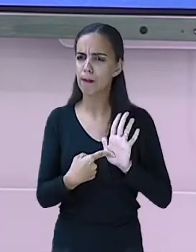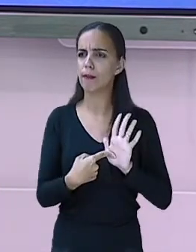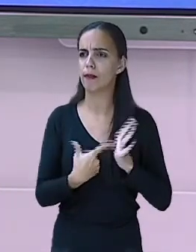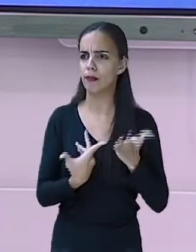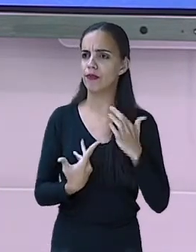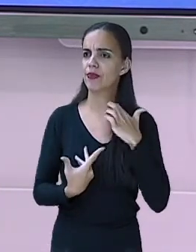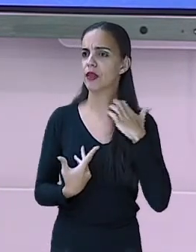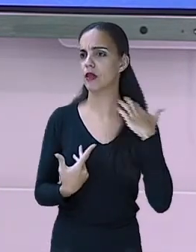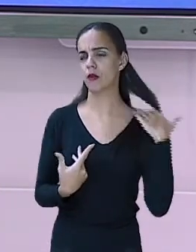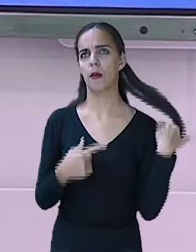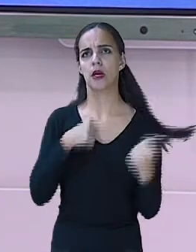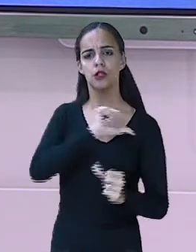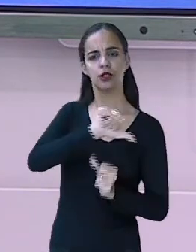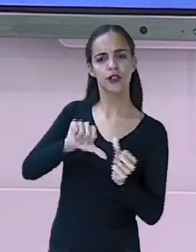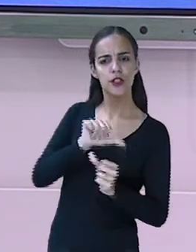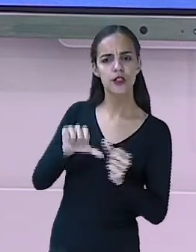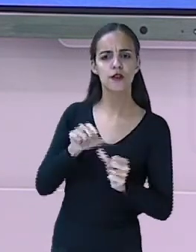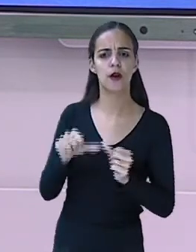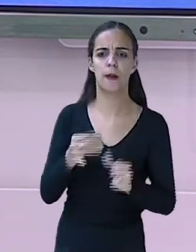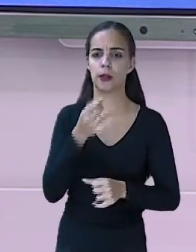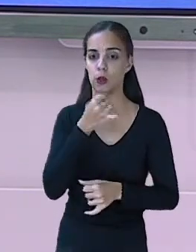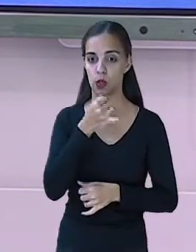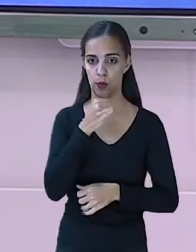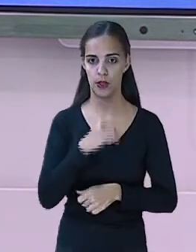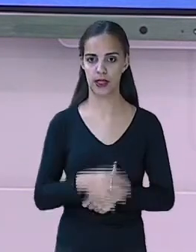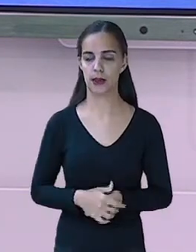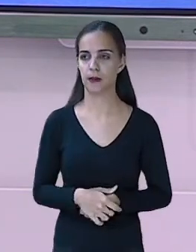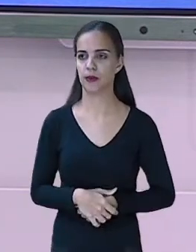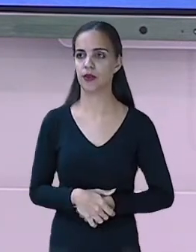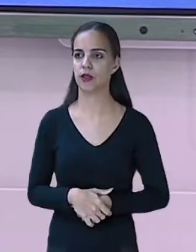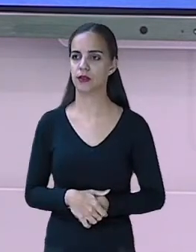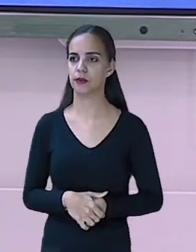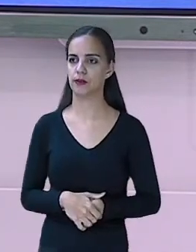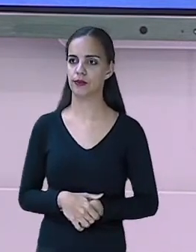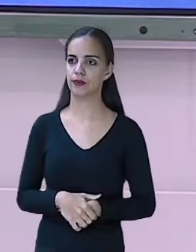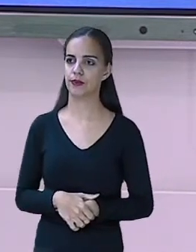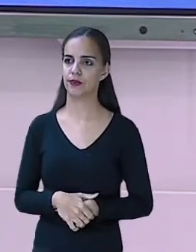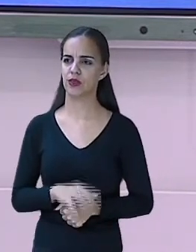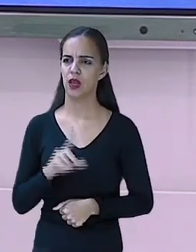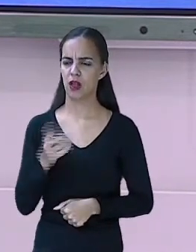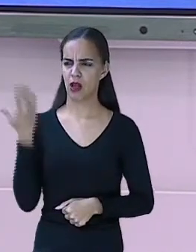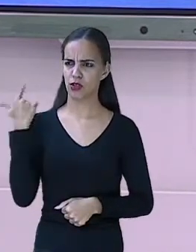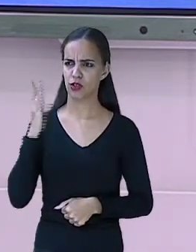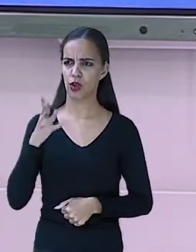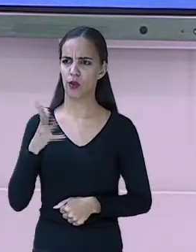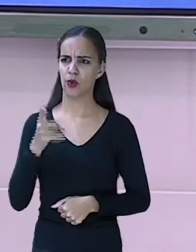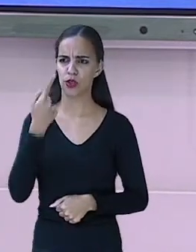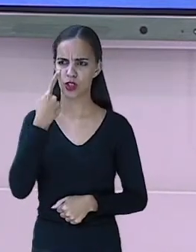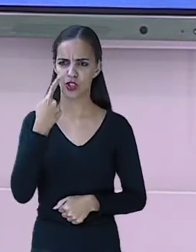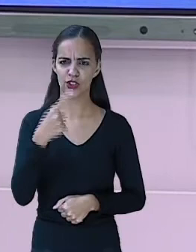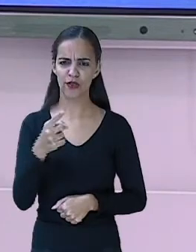de transformações químicas ainda a pouco a gente viu a imagem do papel sendo